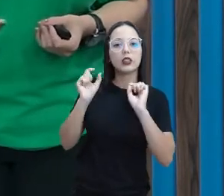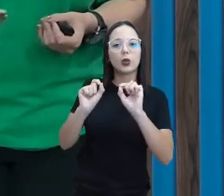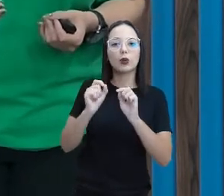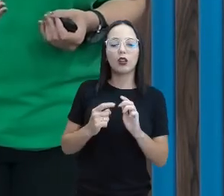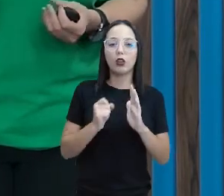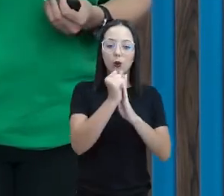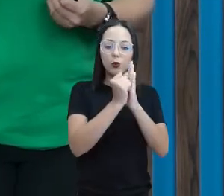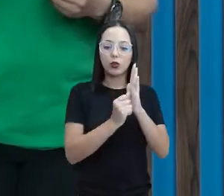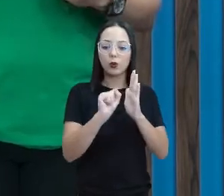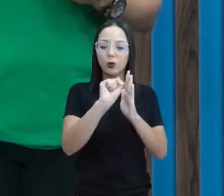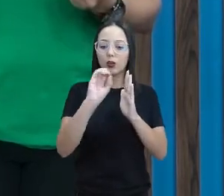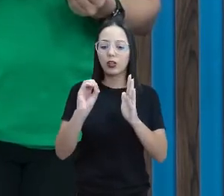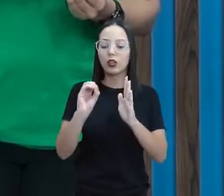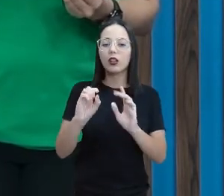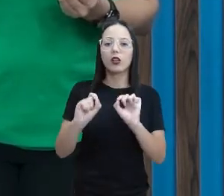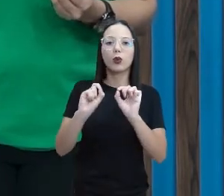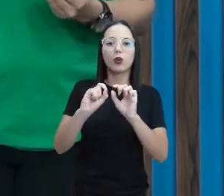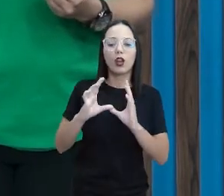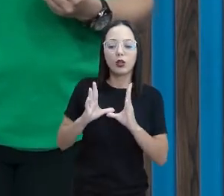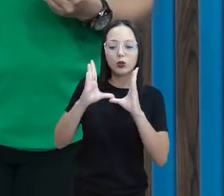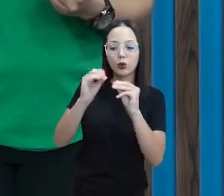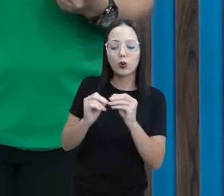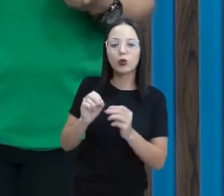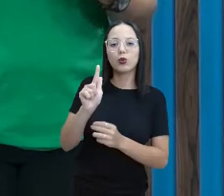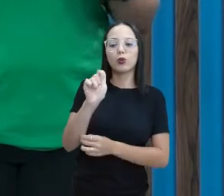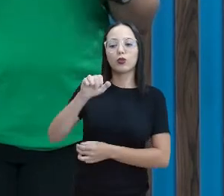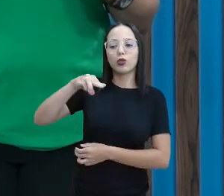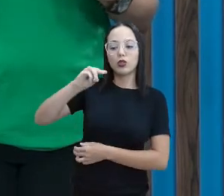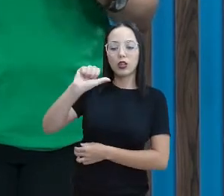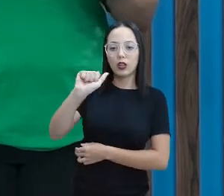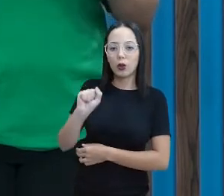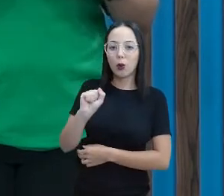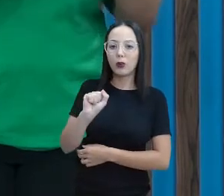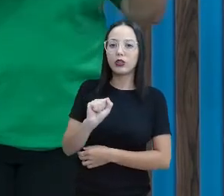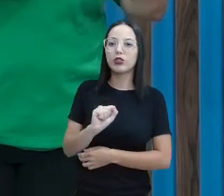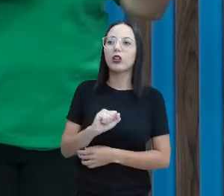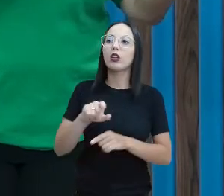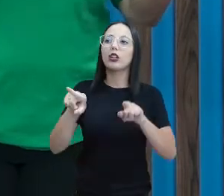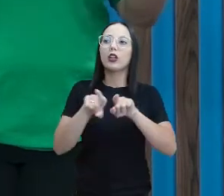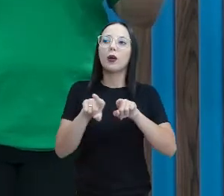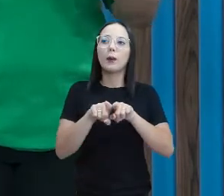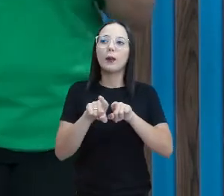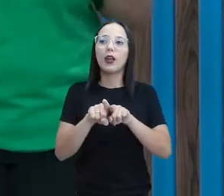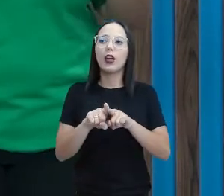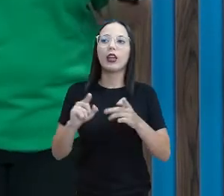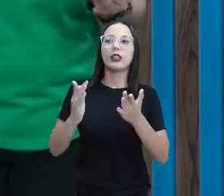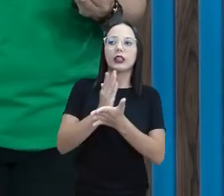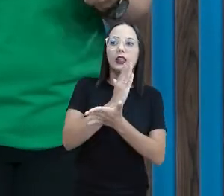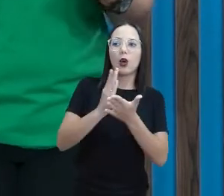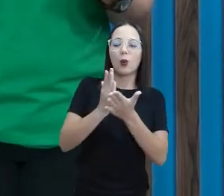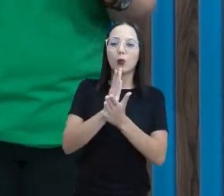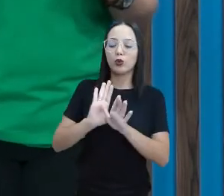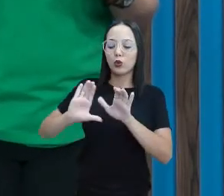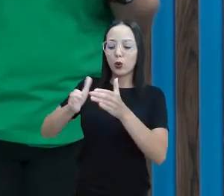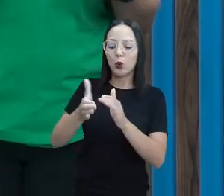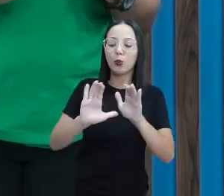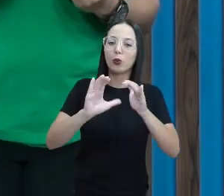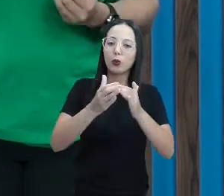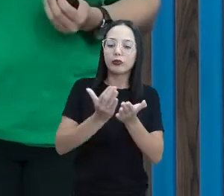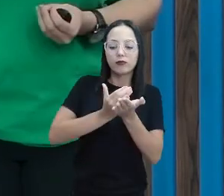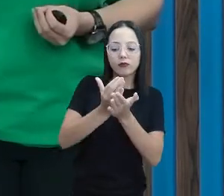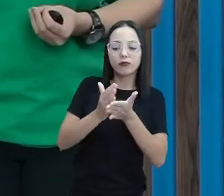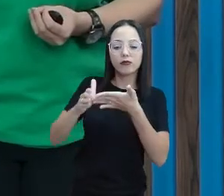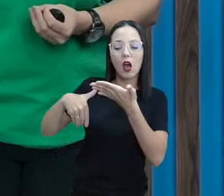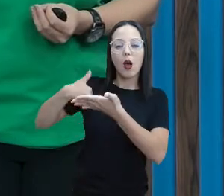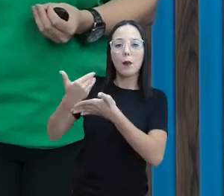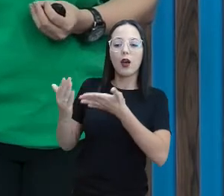de 80, que todos os genomas, né? Aliás, genomas de determinadas espécies começaram a